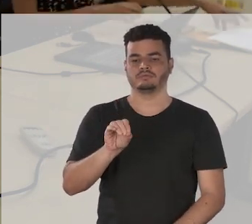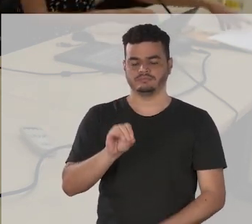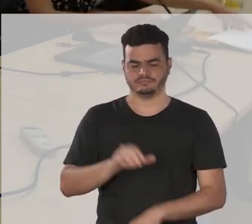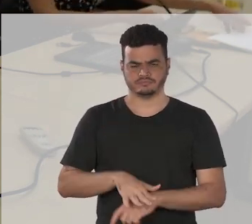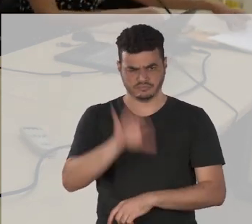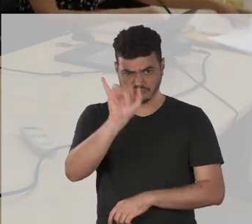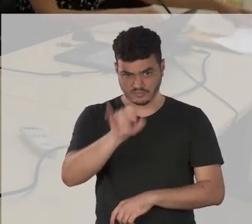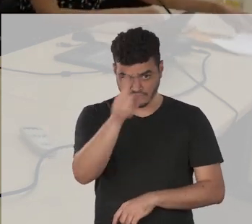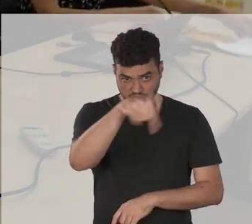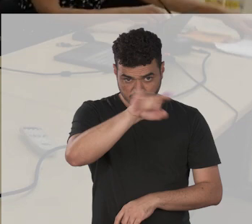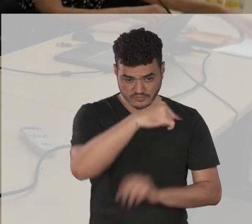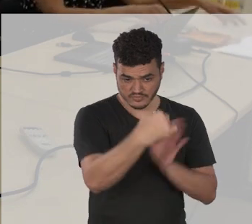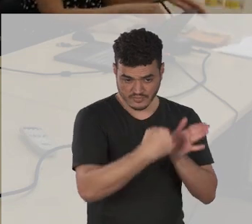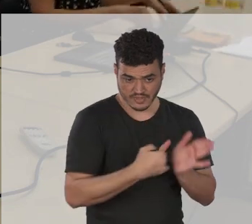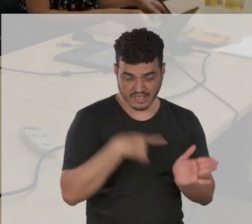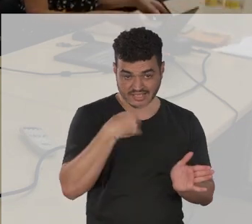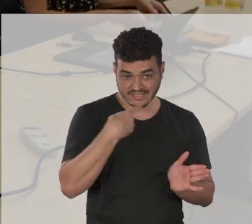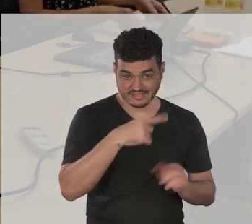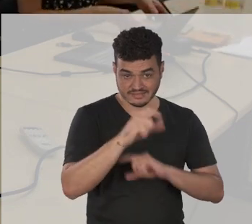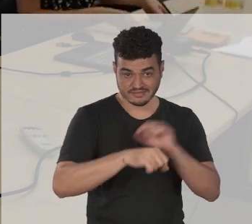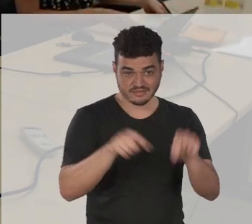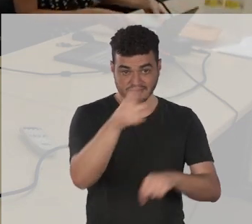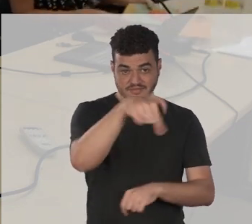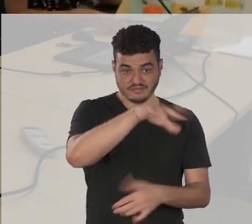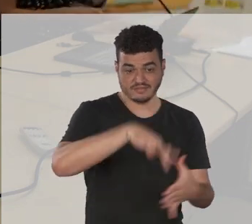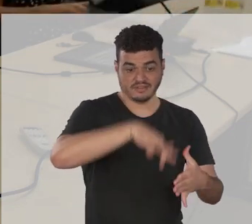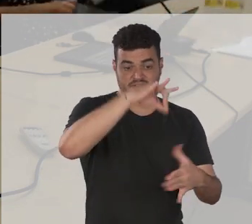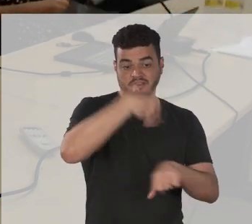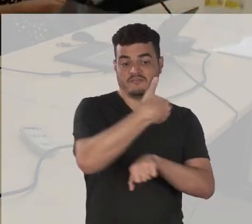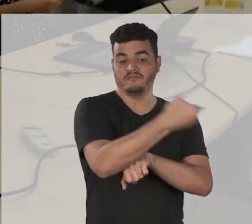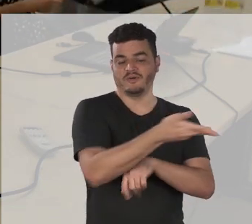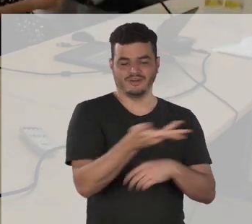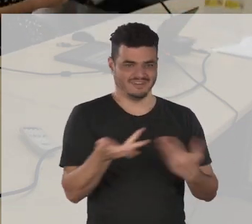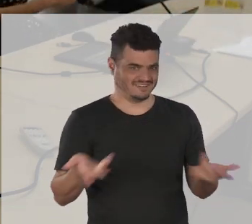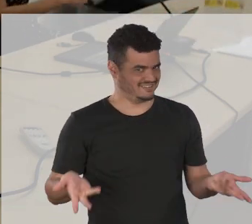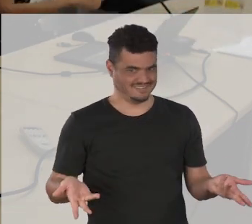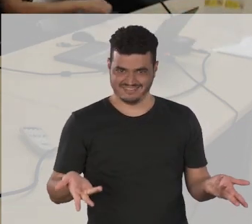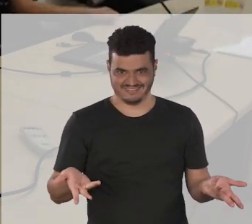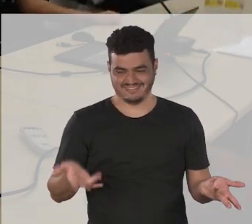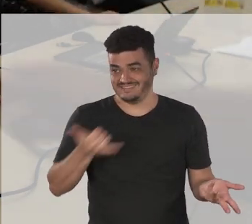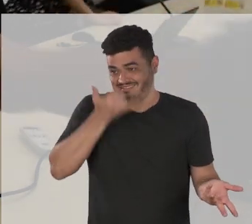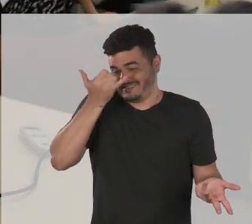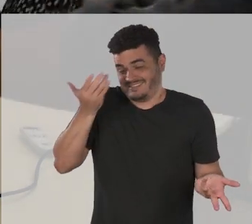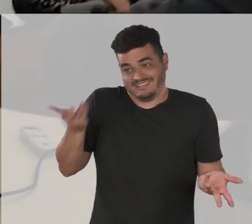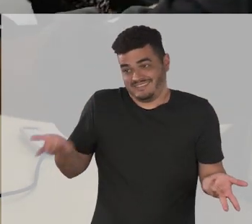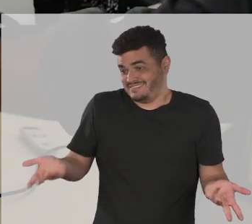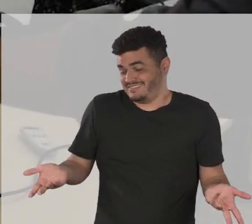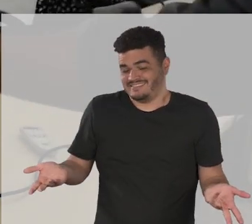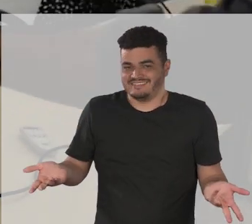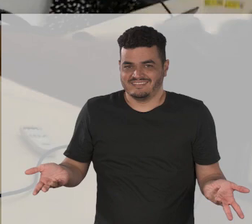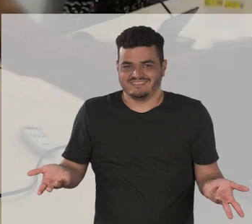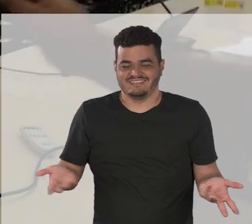Gente, quem não fizer pergunta não vai concorrer para o sorteio, viu? Sinto muito. Se los paso, así lo van viendo.